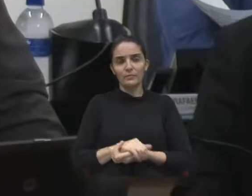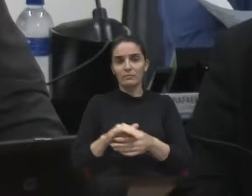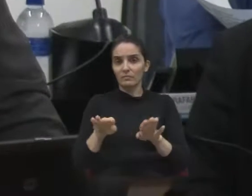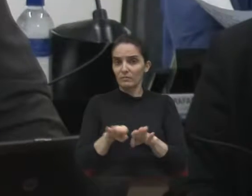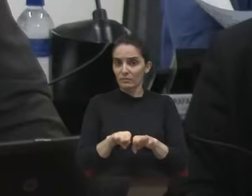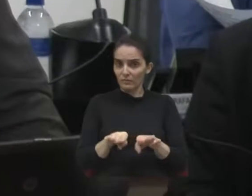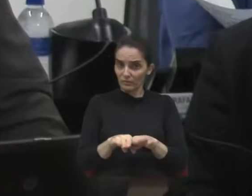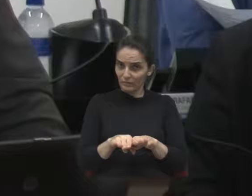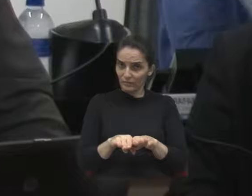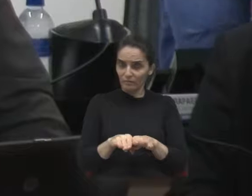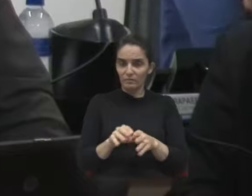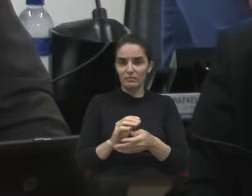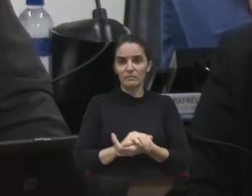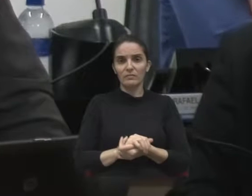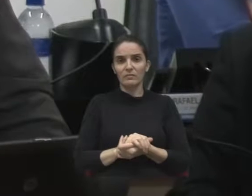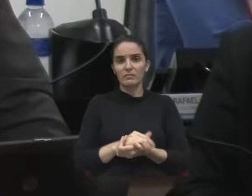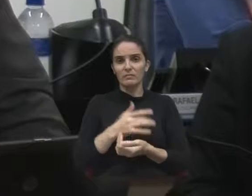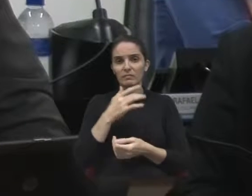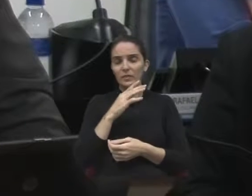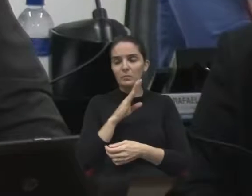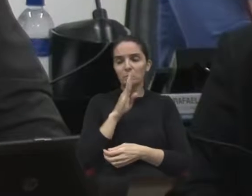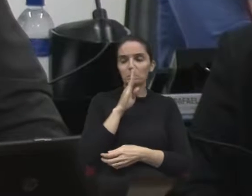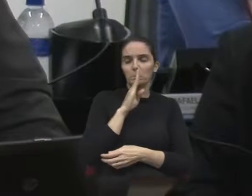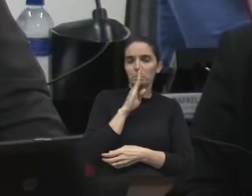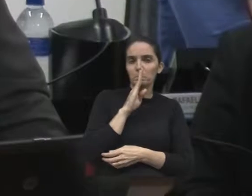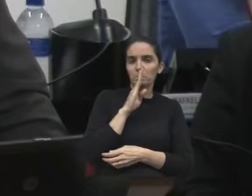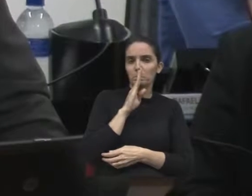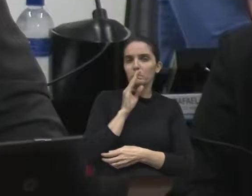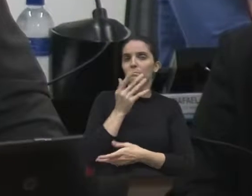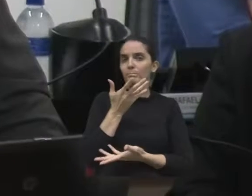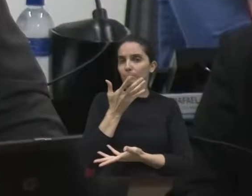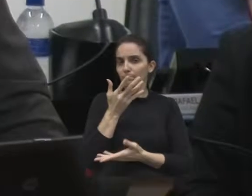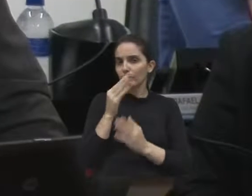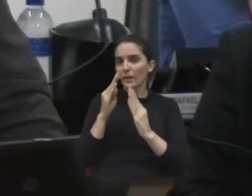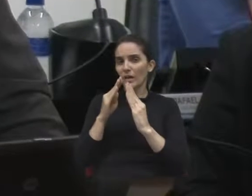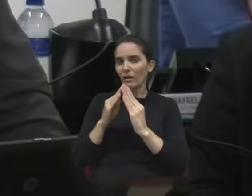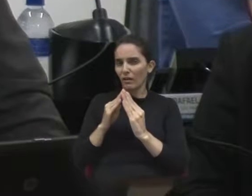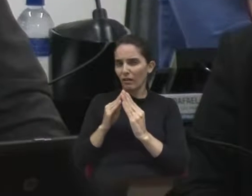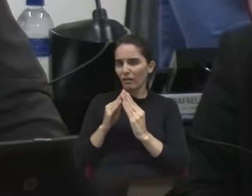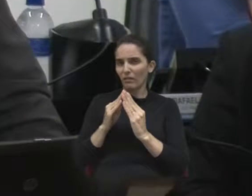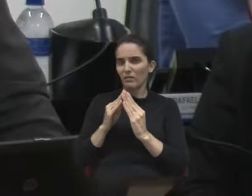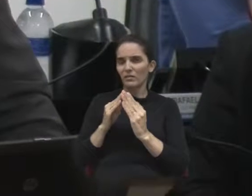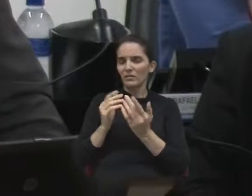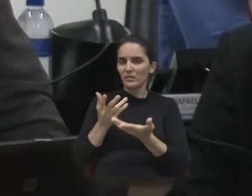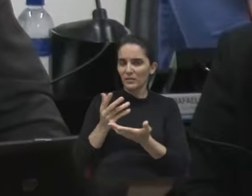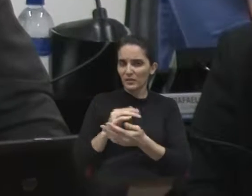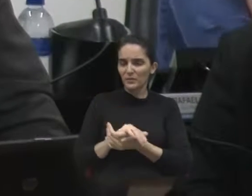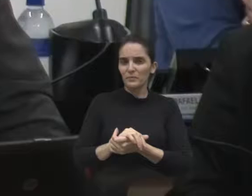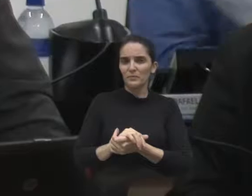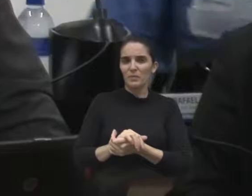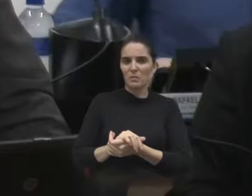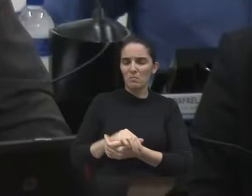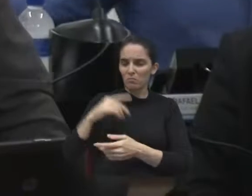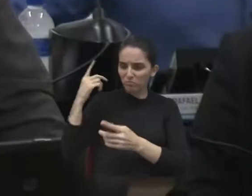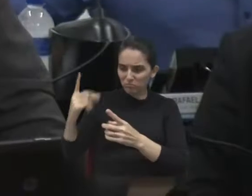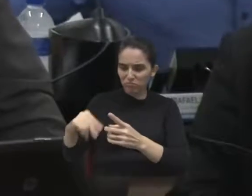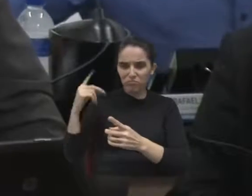vezes velada, em casa, violentar, agredir, não